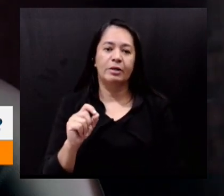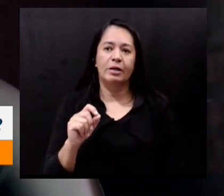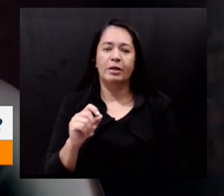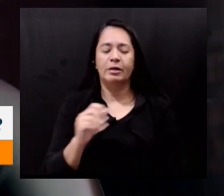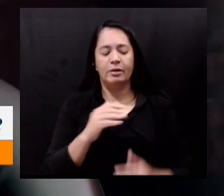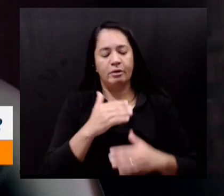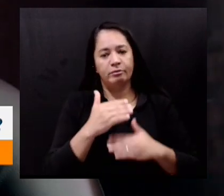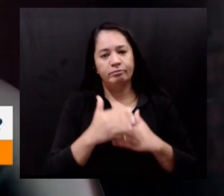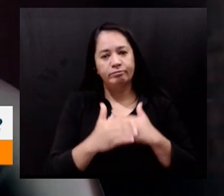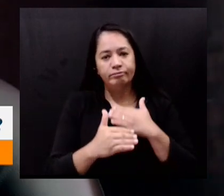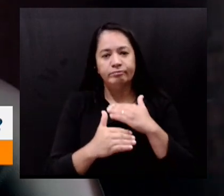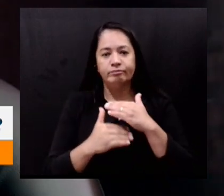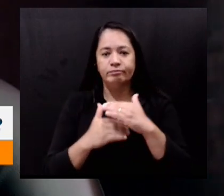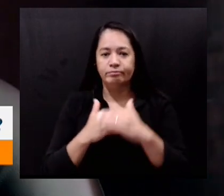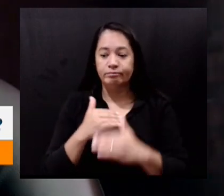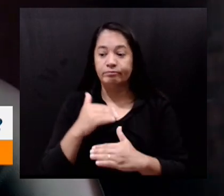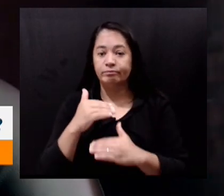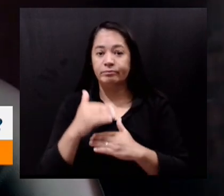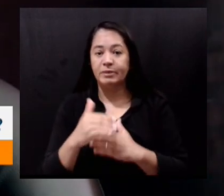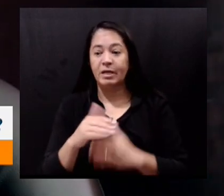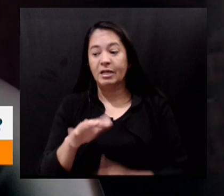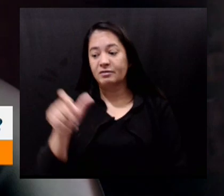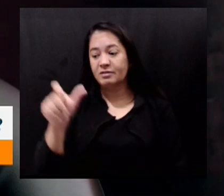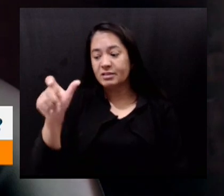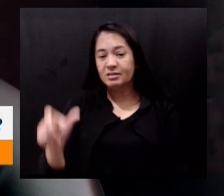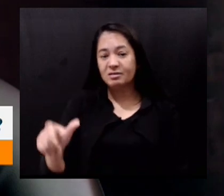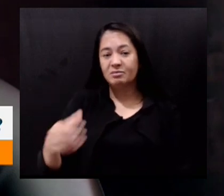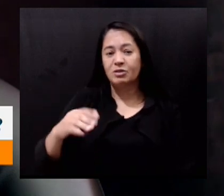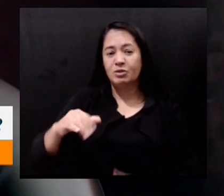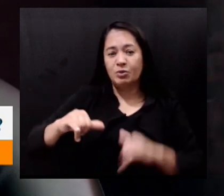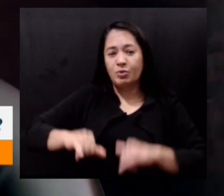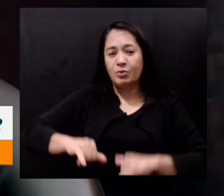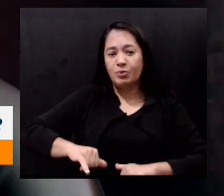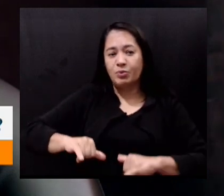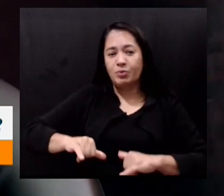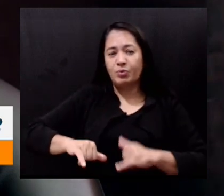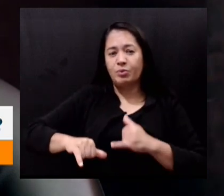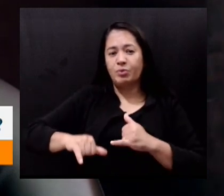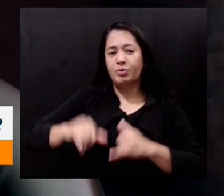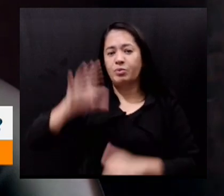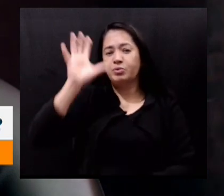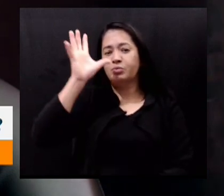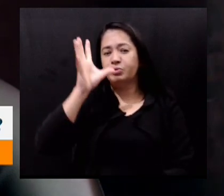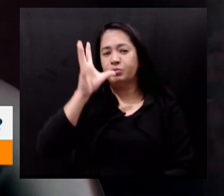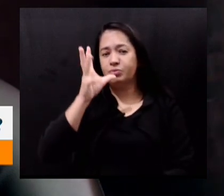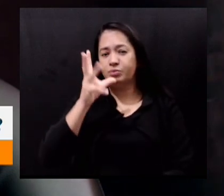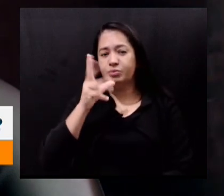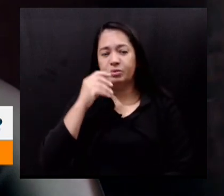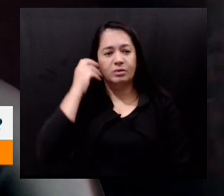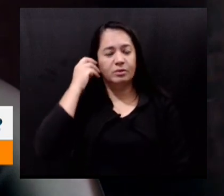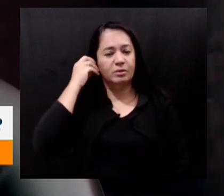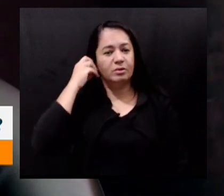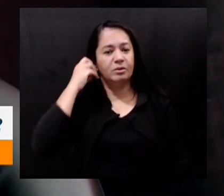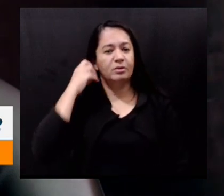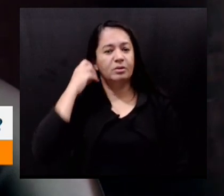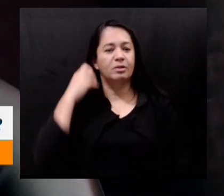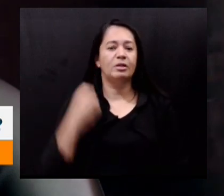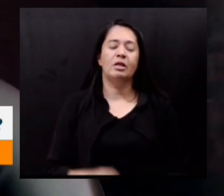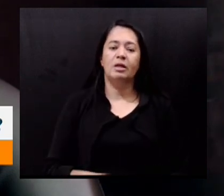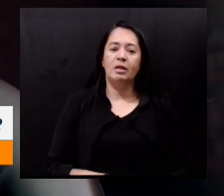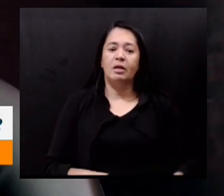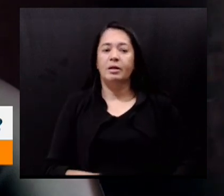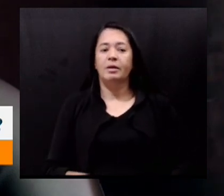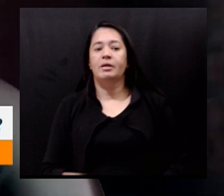pessoa vive esse sofrimento a longo prazo. E aí acho que seria uma das diferenças, mas